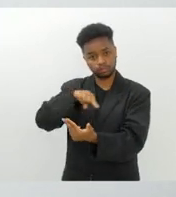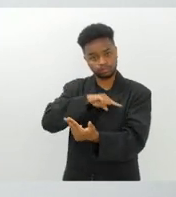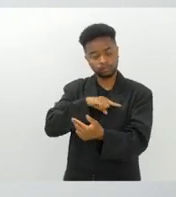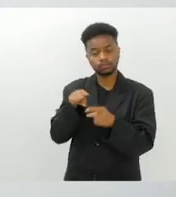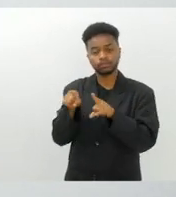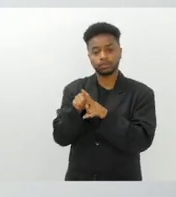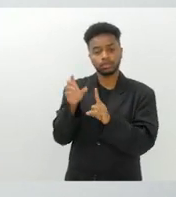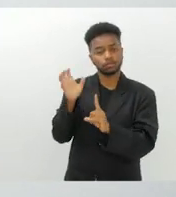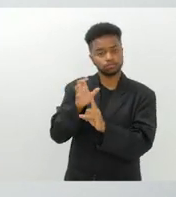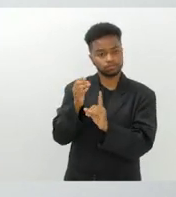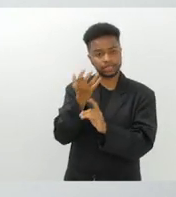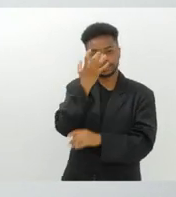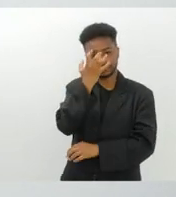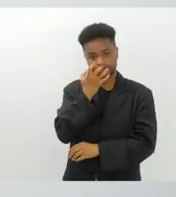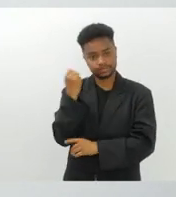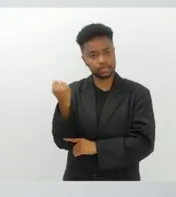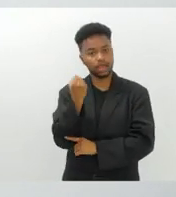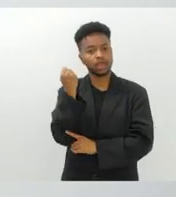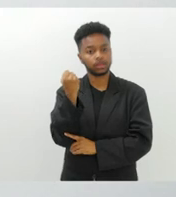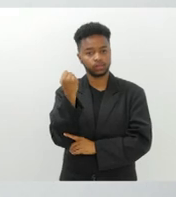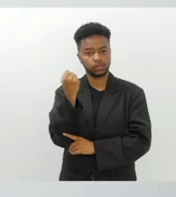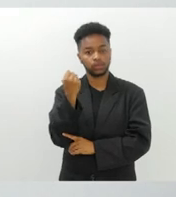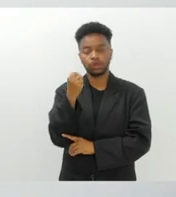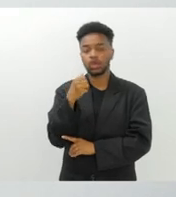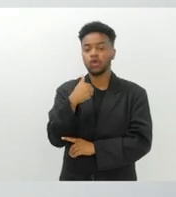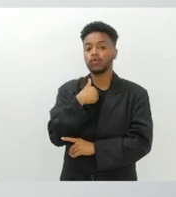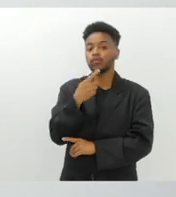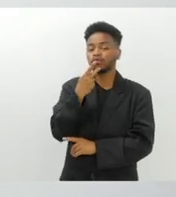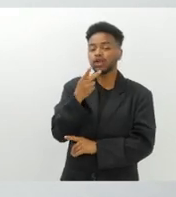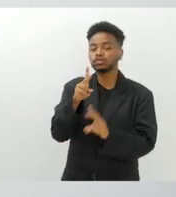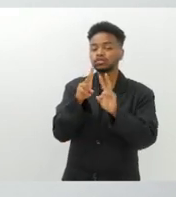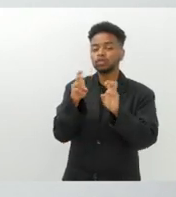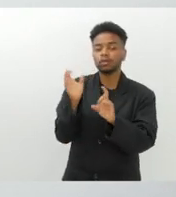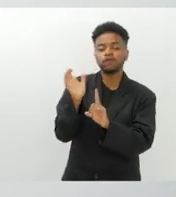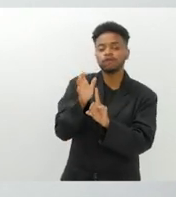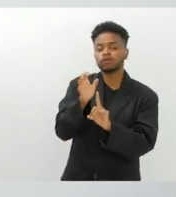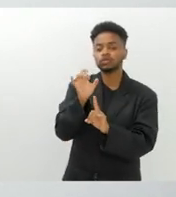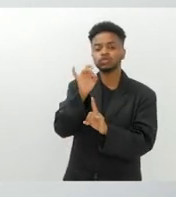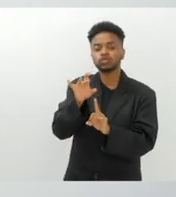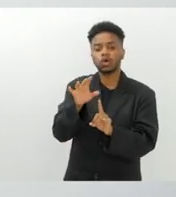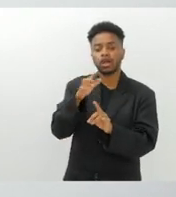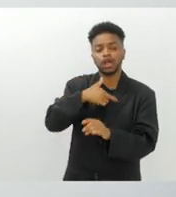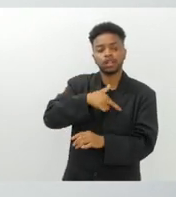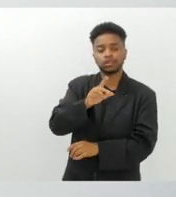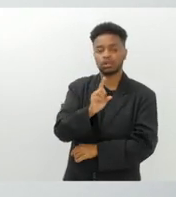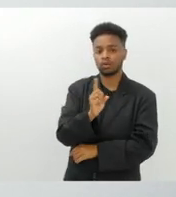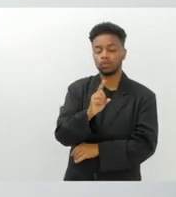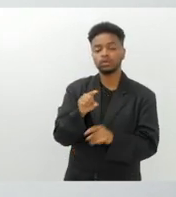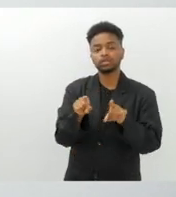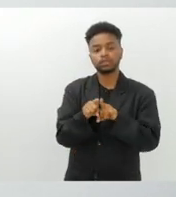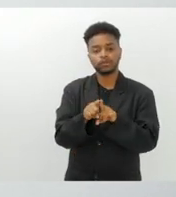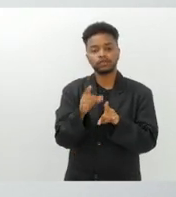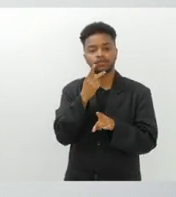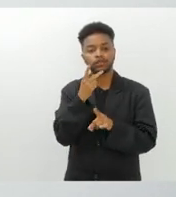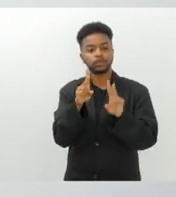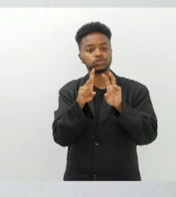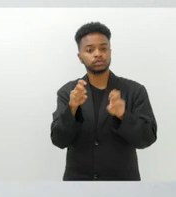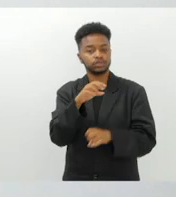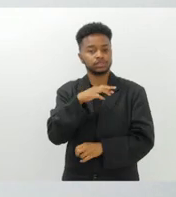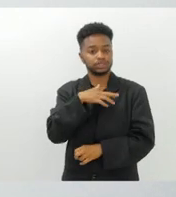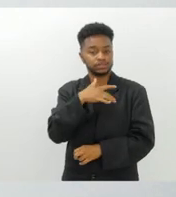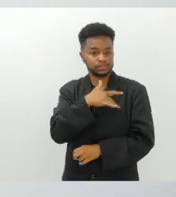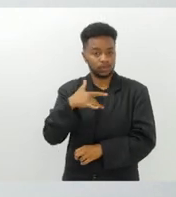muito sério. E, quando eu falo o impacto, eu não estou falando só da prática religiosa, eu estou falando da